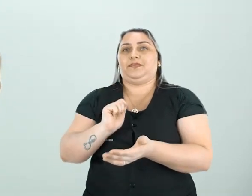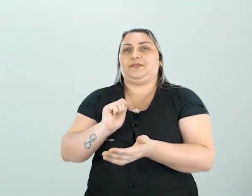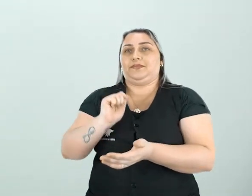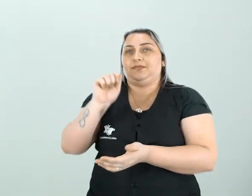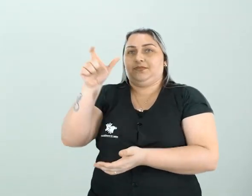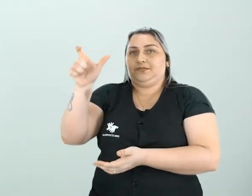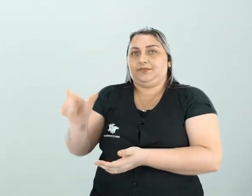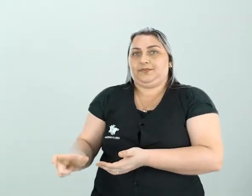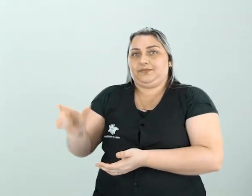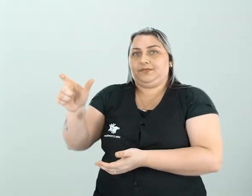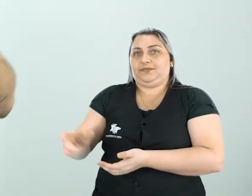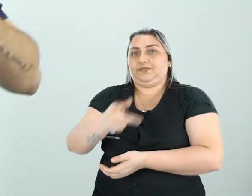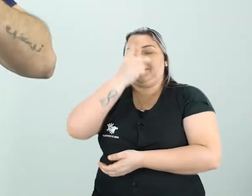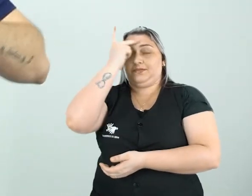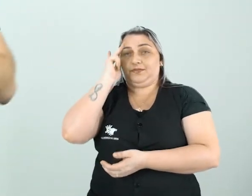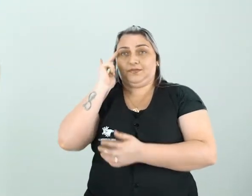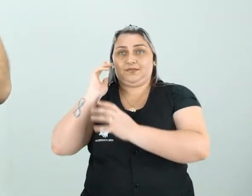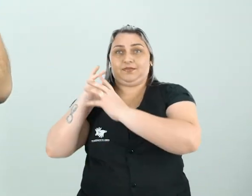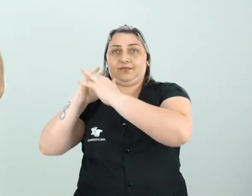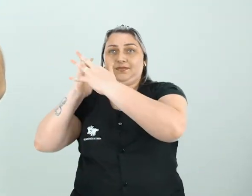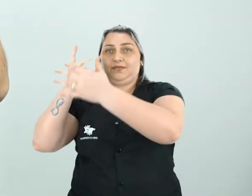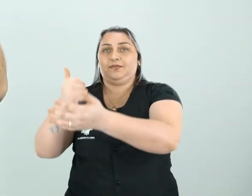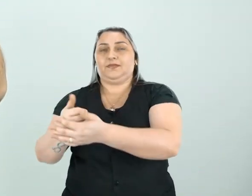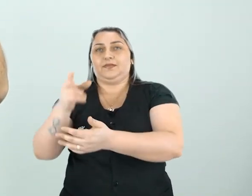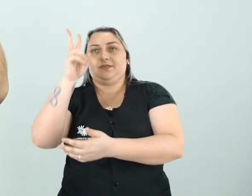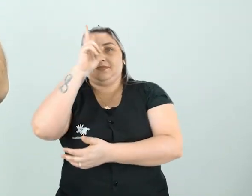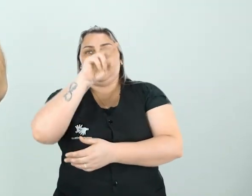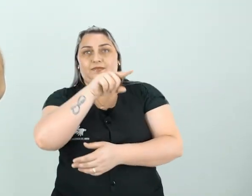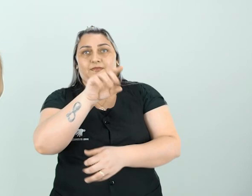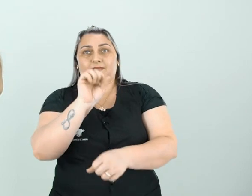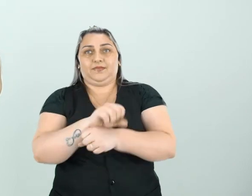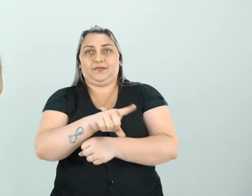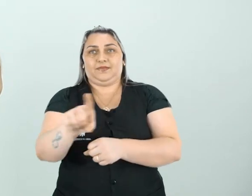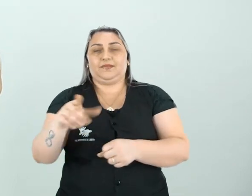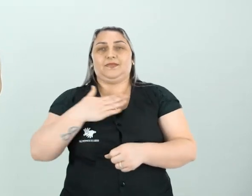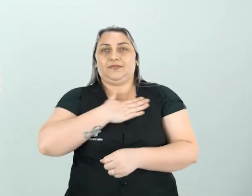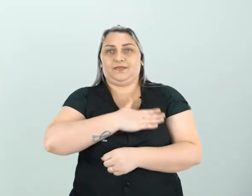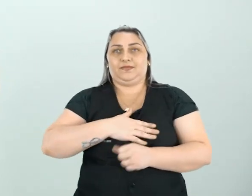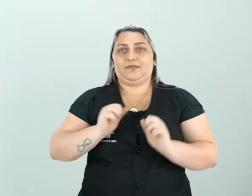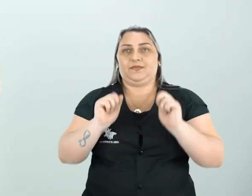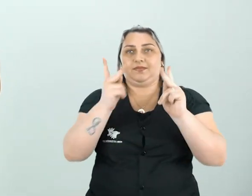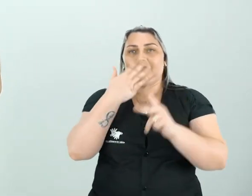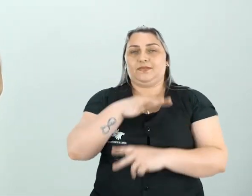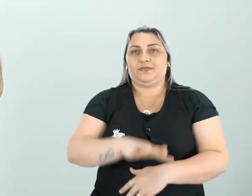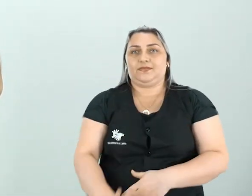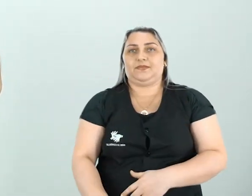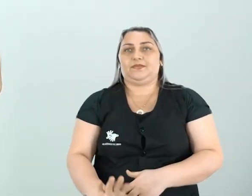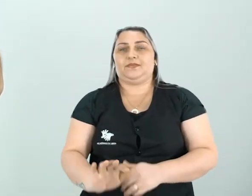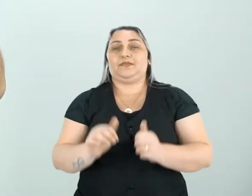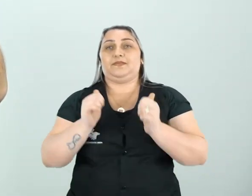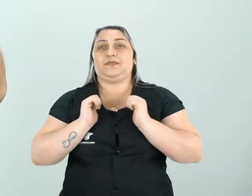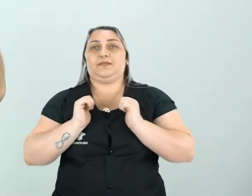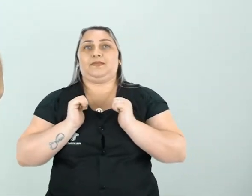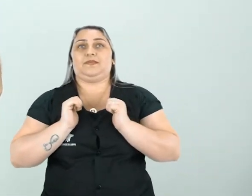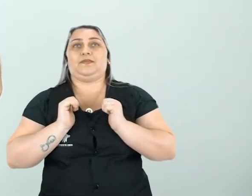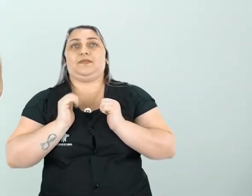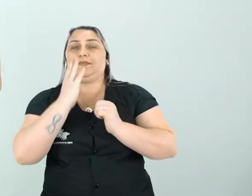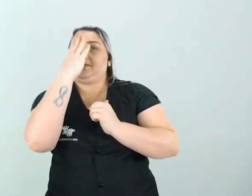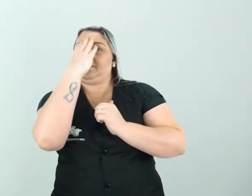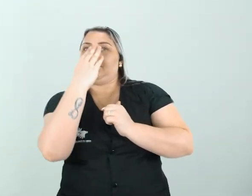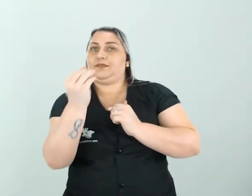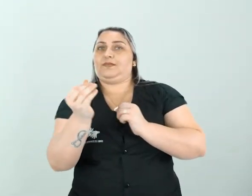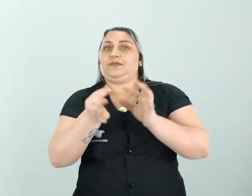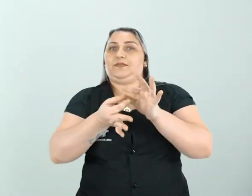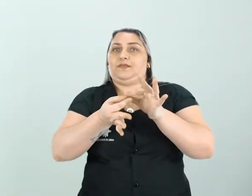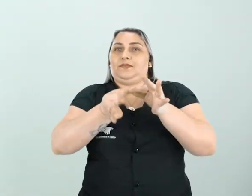dar, né? Como vai passar a história. E eu espero que vocês se divirtam, ok, crianças? Fique aí com A Raposa